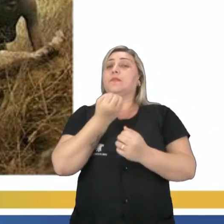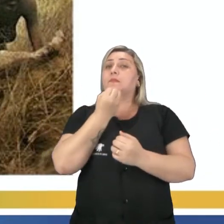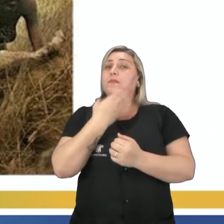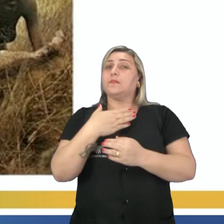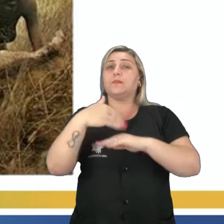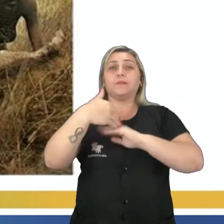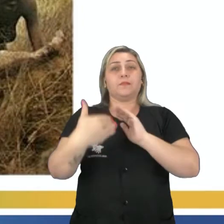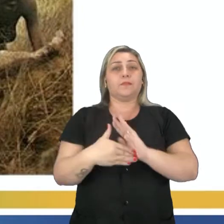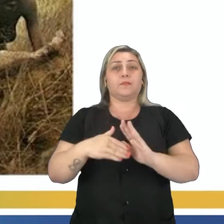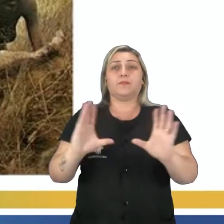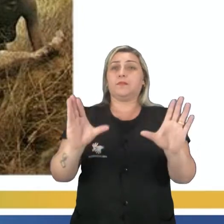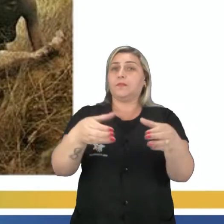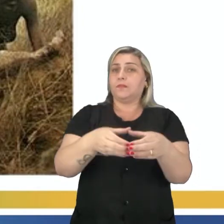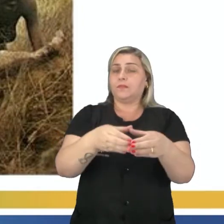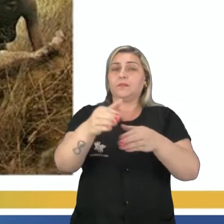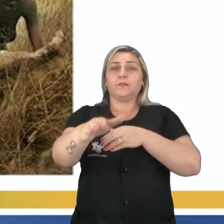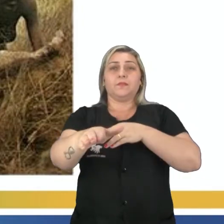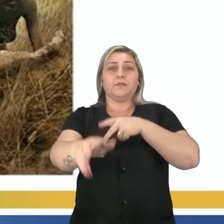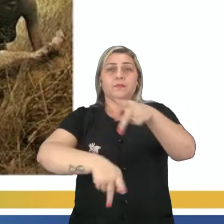de todos,